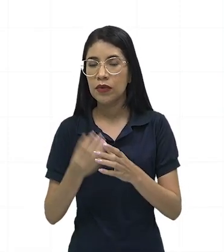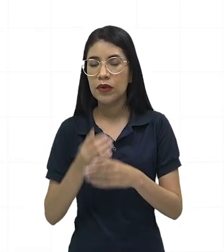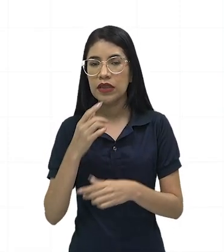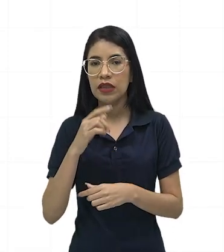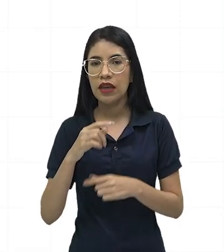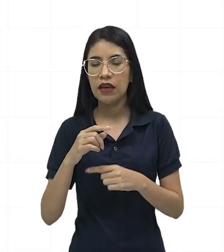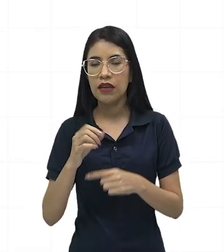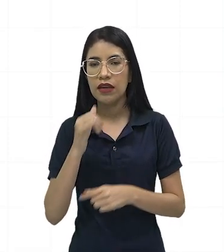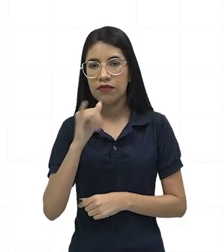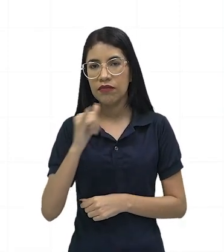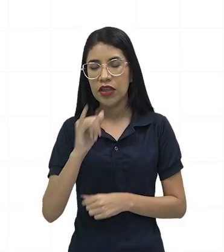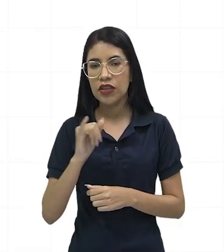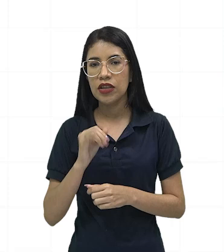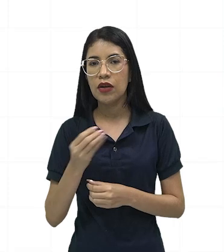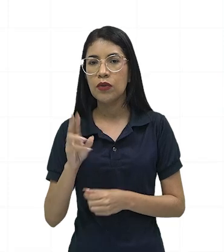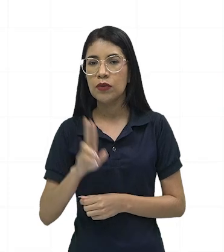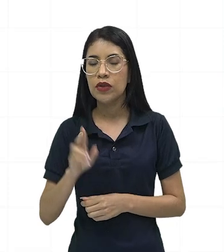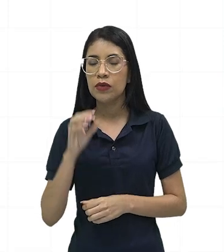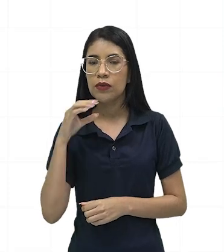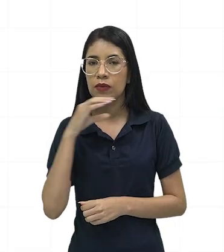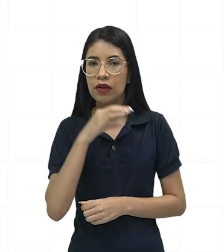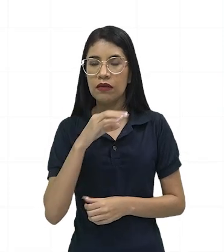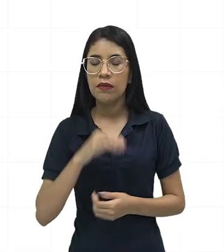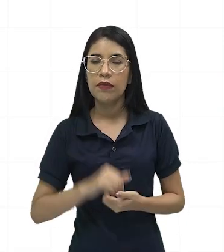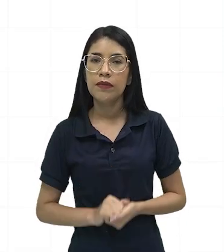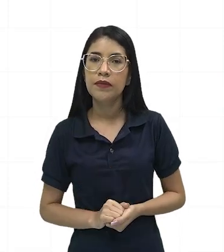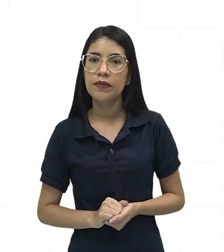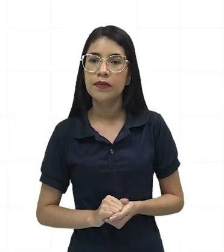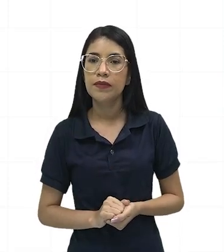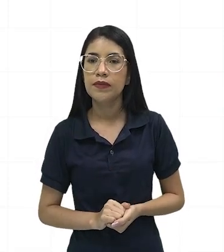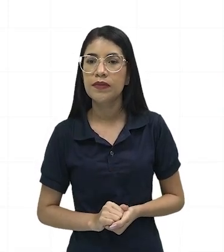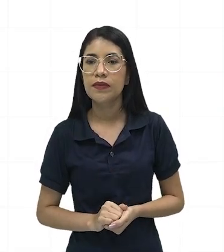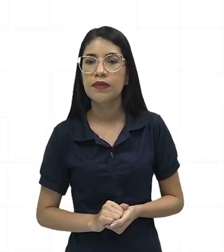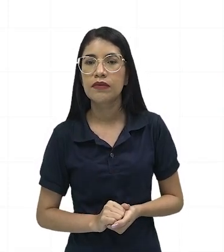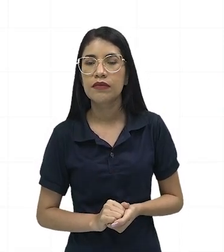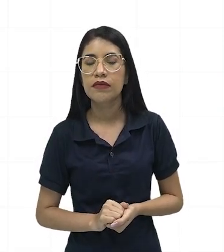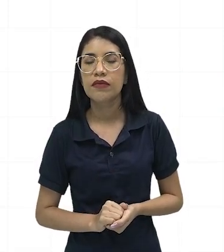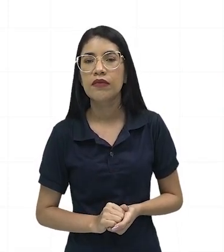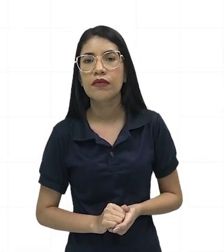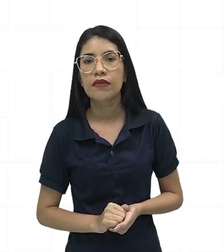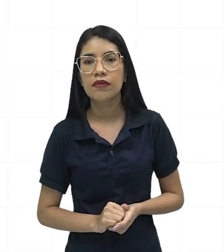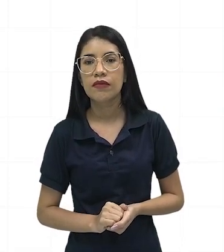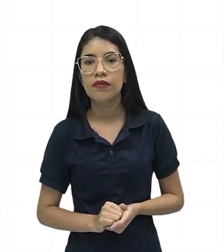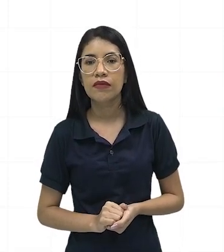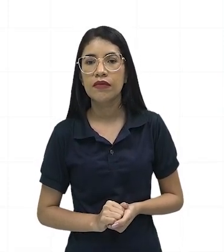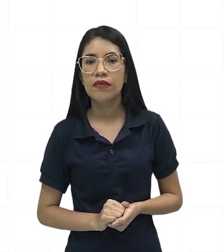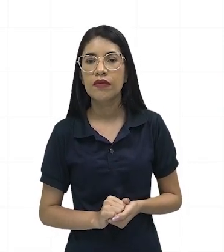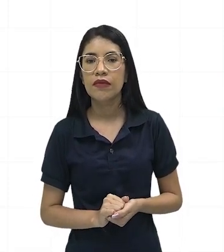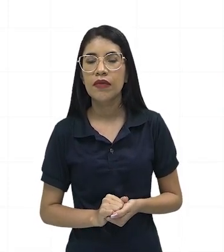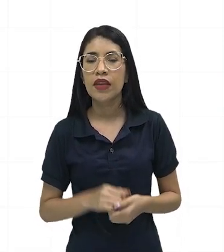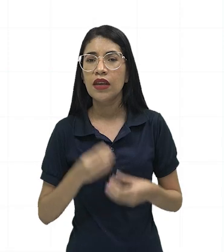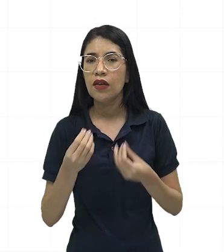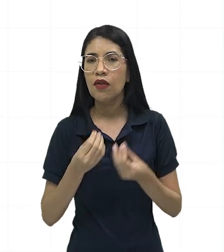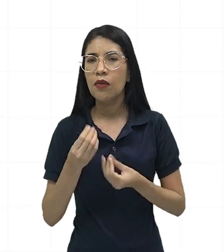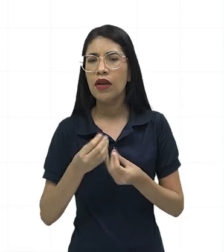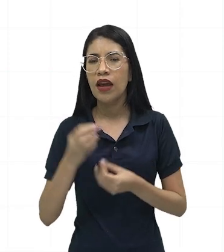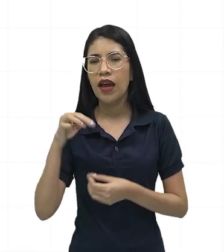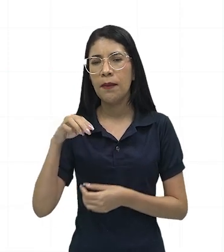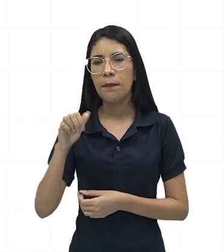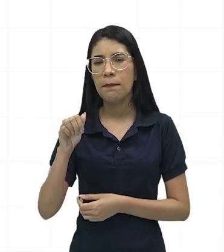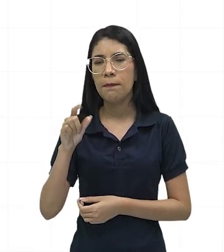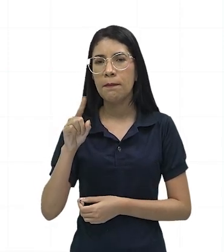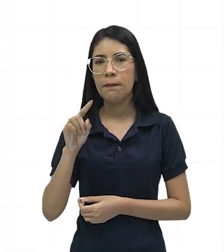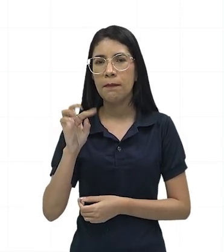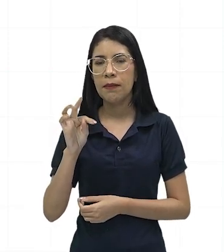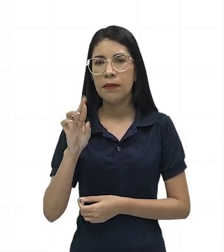calor que é liberado, certo? E aí, a composição da matriz elétrica do Brasil. O que quer dizer